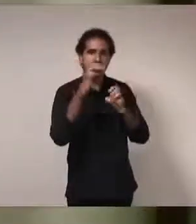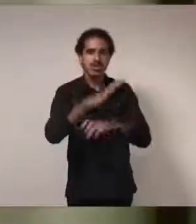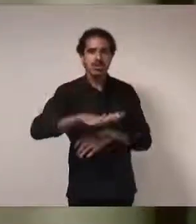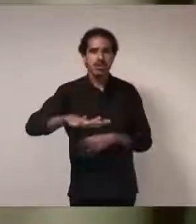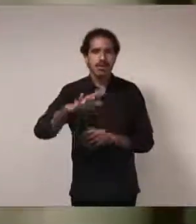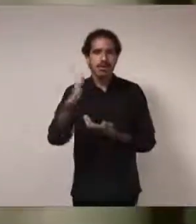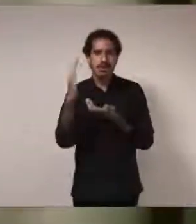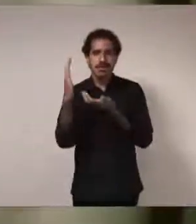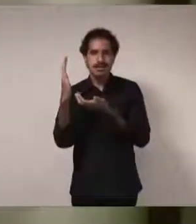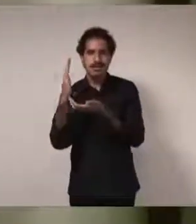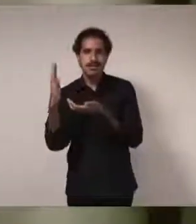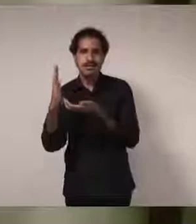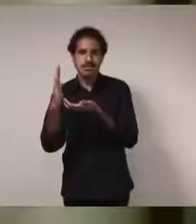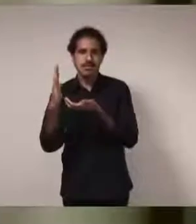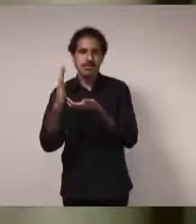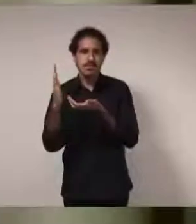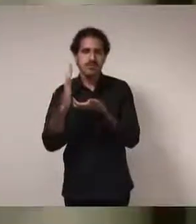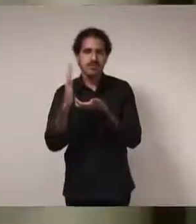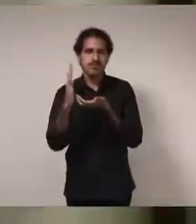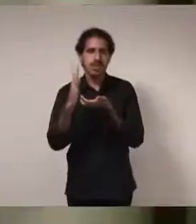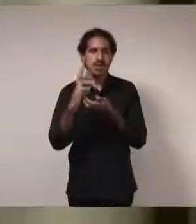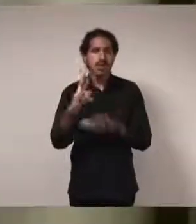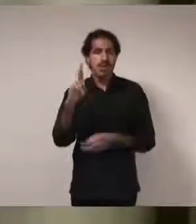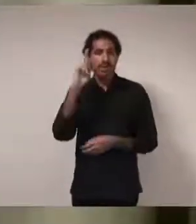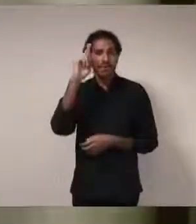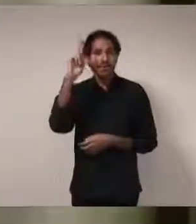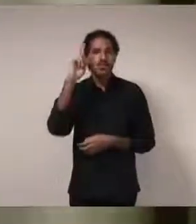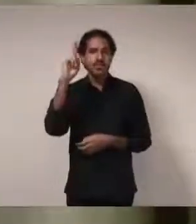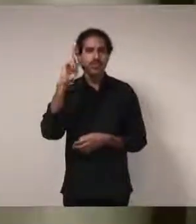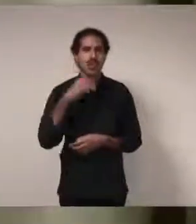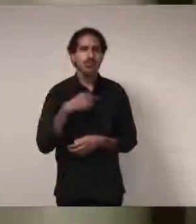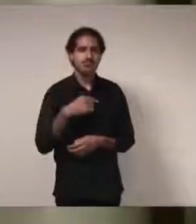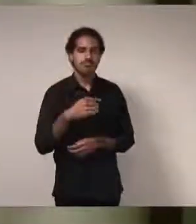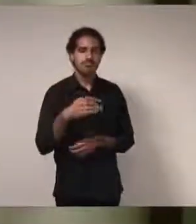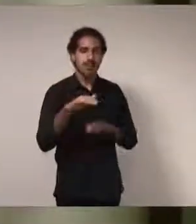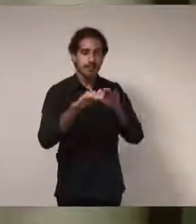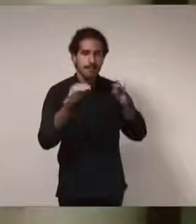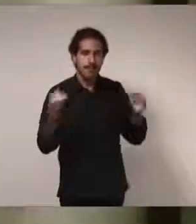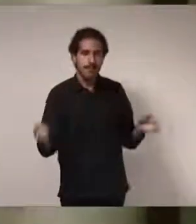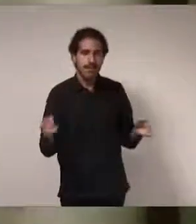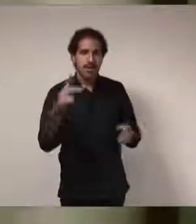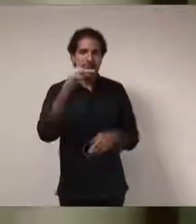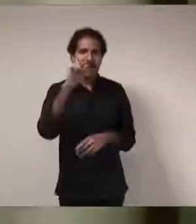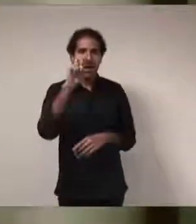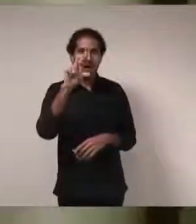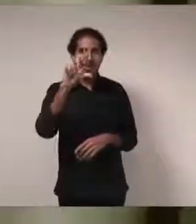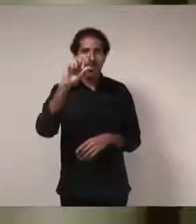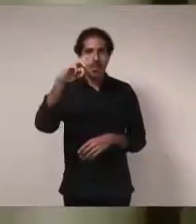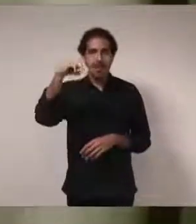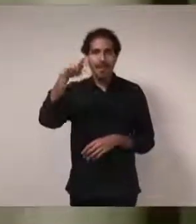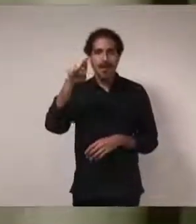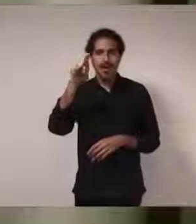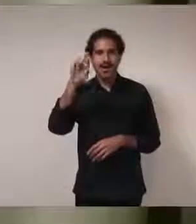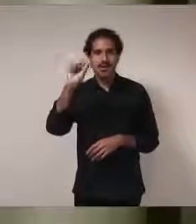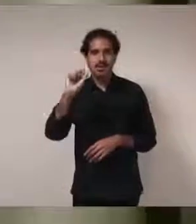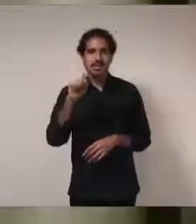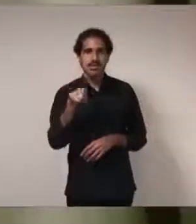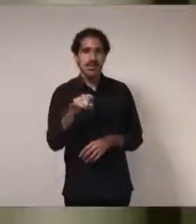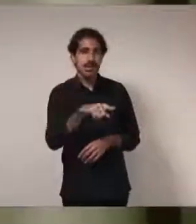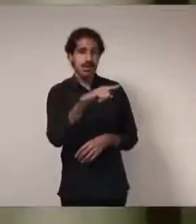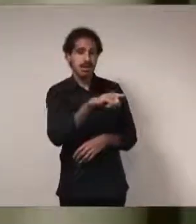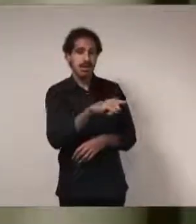Deputados. Para moderar este painel, convidamos o senhor Paulo Marques de Abreu Andrade, diretor